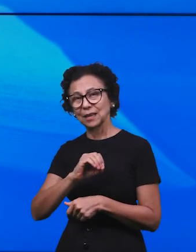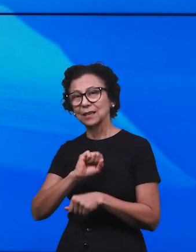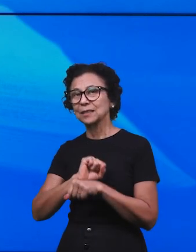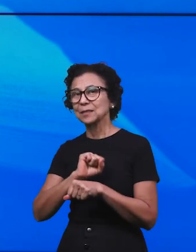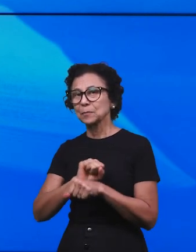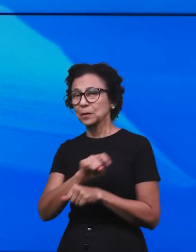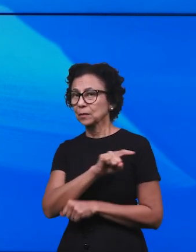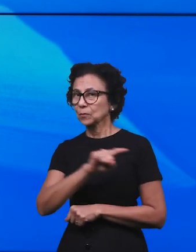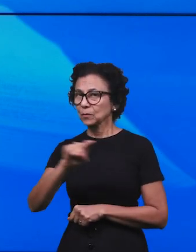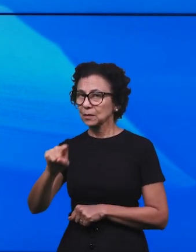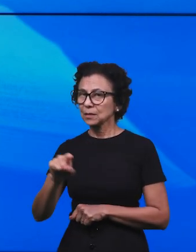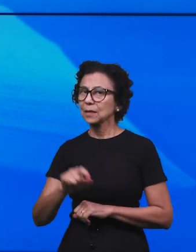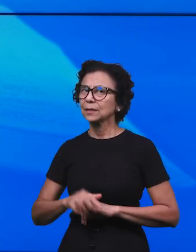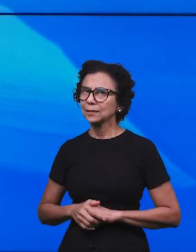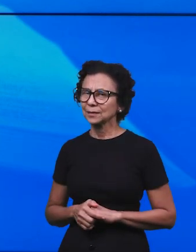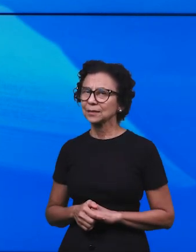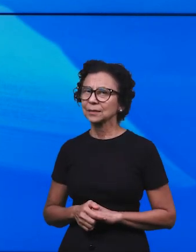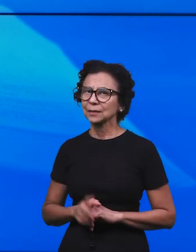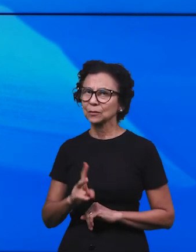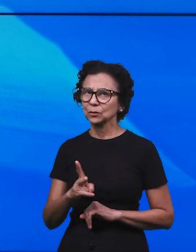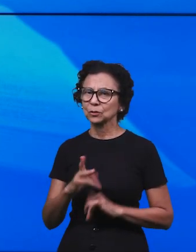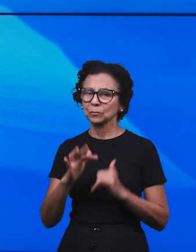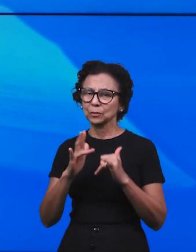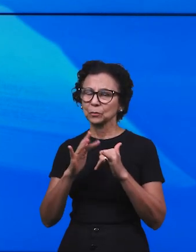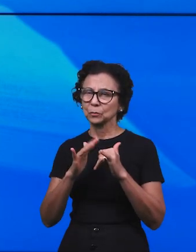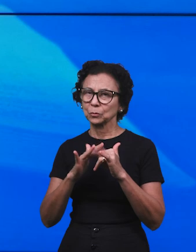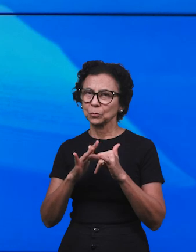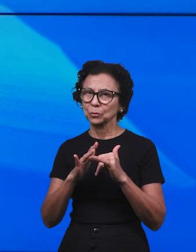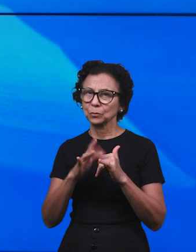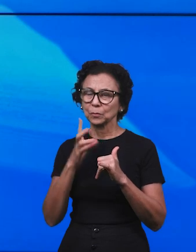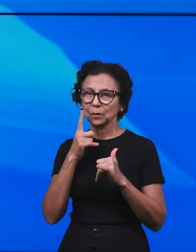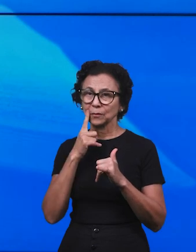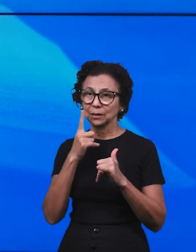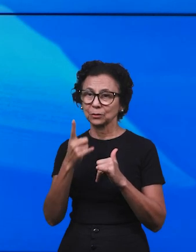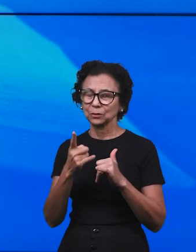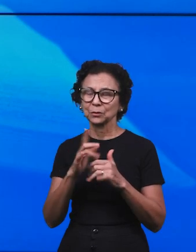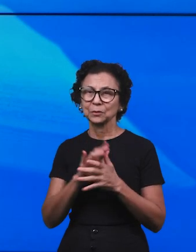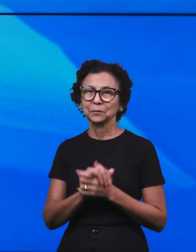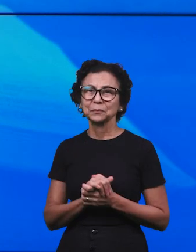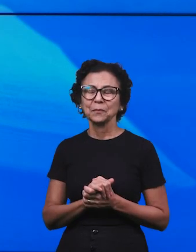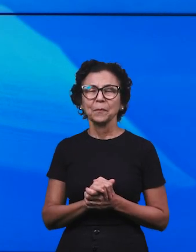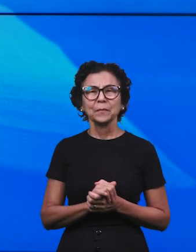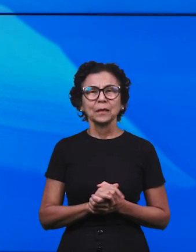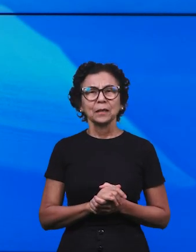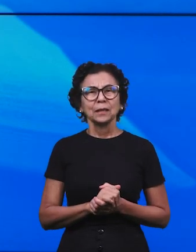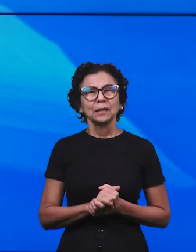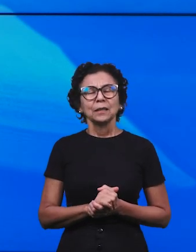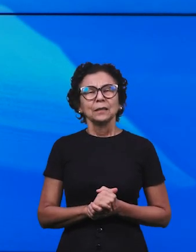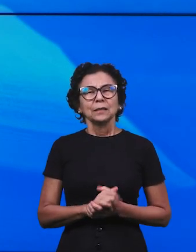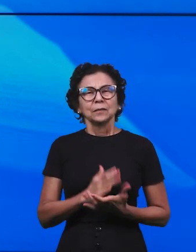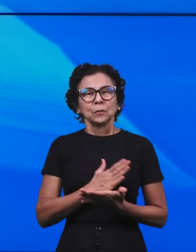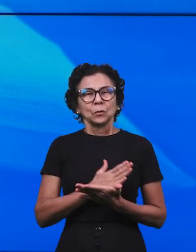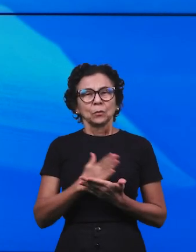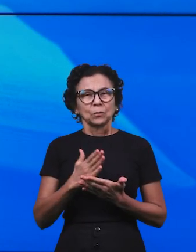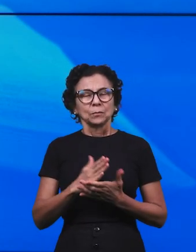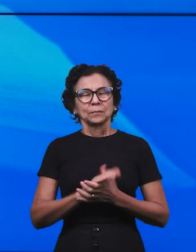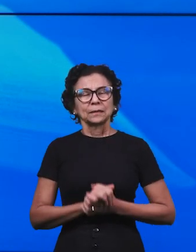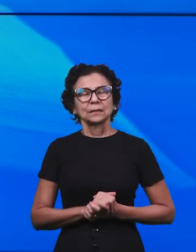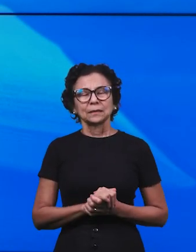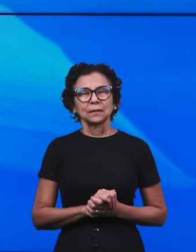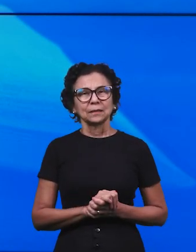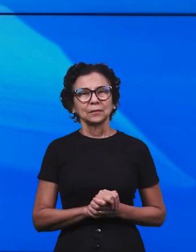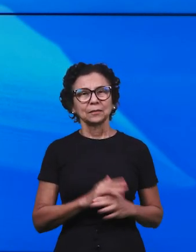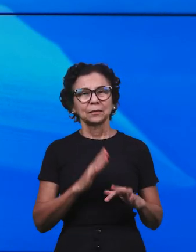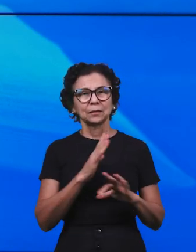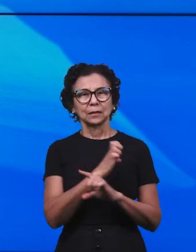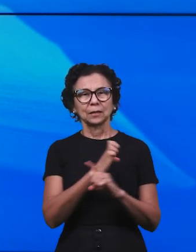os irmãos para permanecerem no nosso canal de YouTube, e daqui a pouco, às 10 horas da manhã, nós iremos iniciar